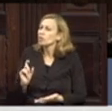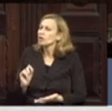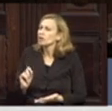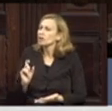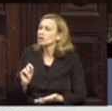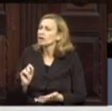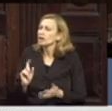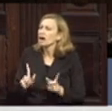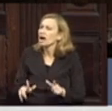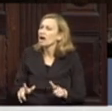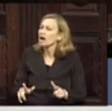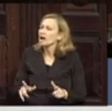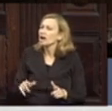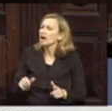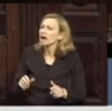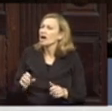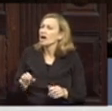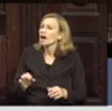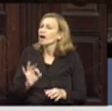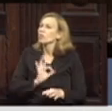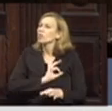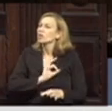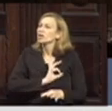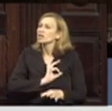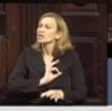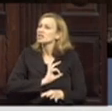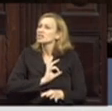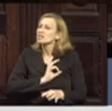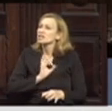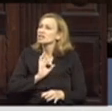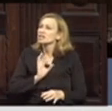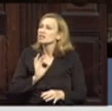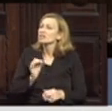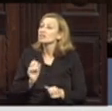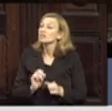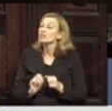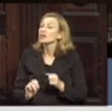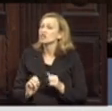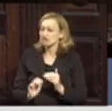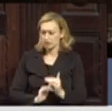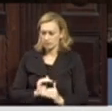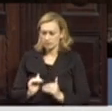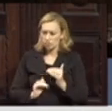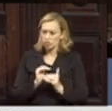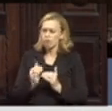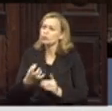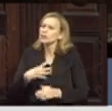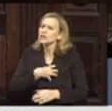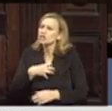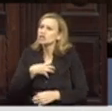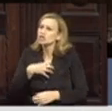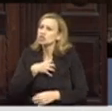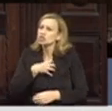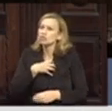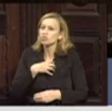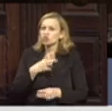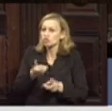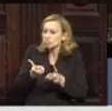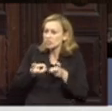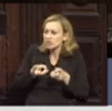com as quadrilhas da cidade do Rio de Janeiro por pertencerem à mesma facção. Mas e o que foi feito?